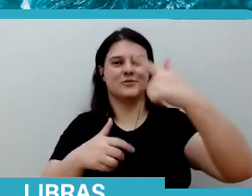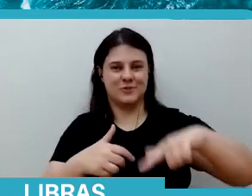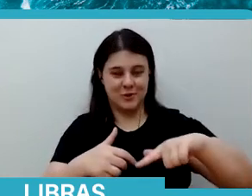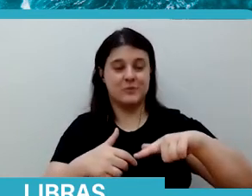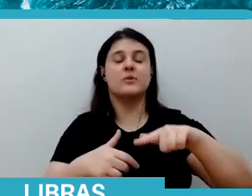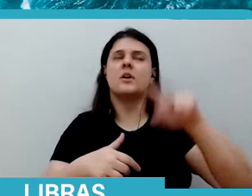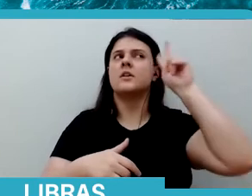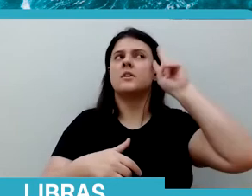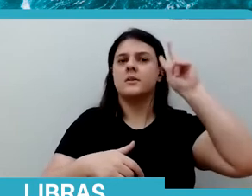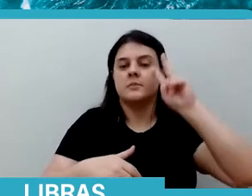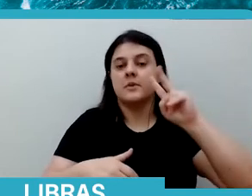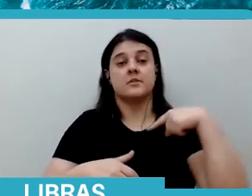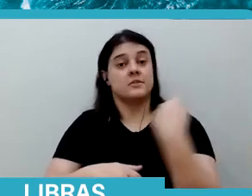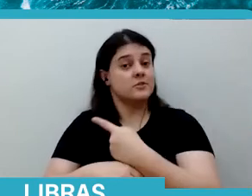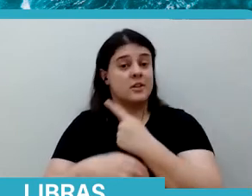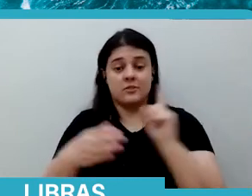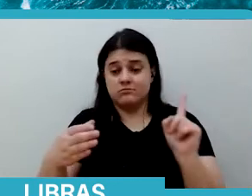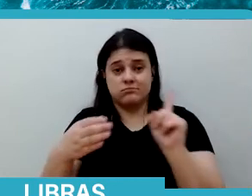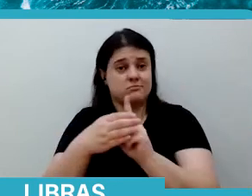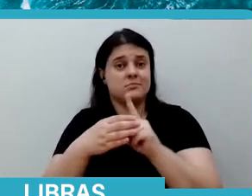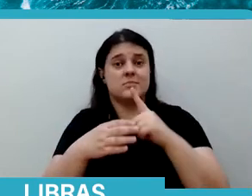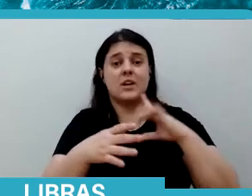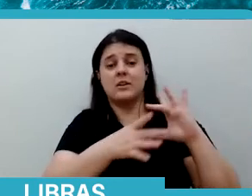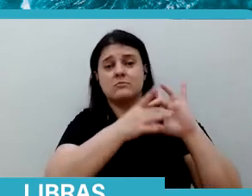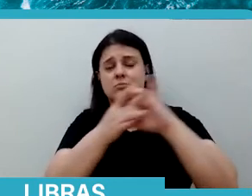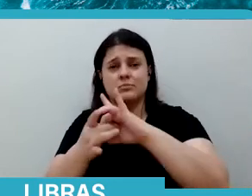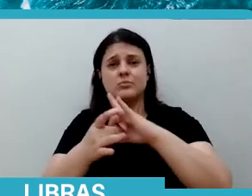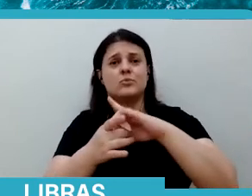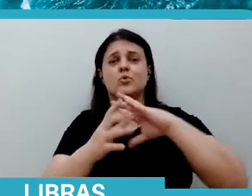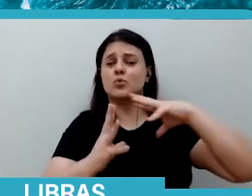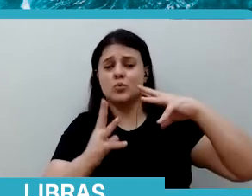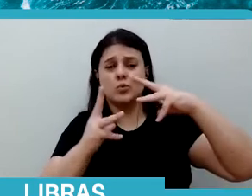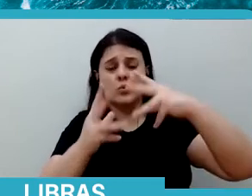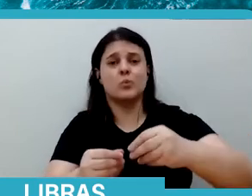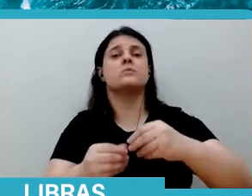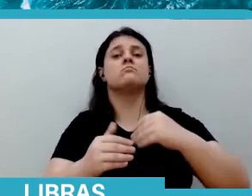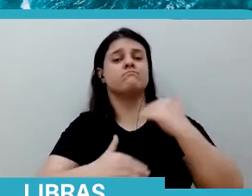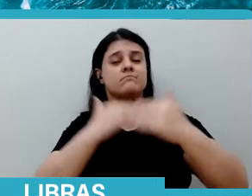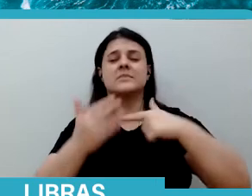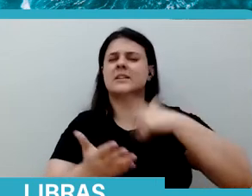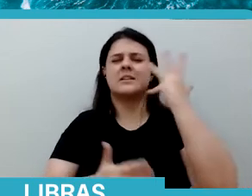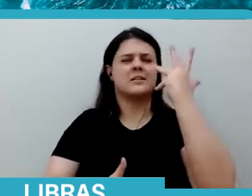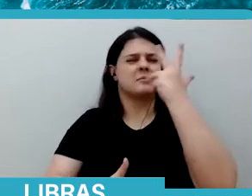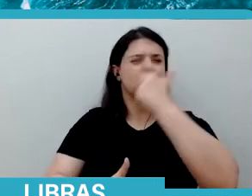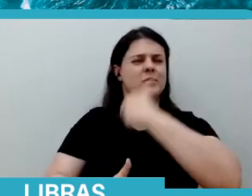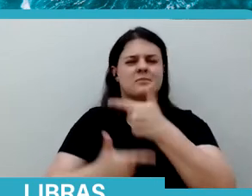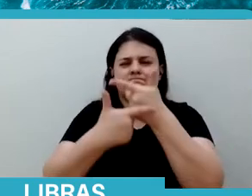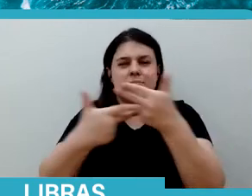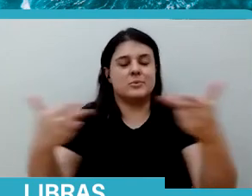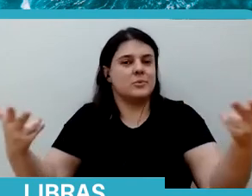convite para vocês lembrarem que a gente faz parte de um ecossistema incrível e evoluído o repleto de beleza e de